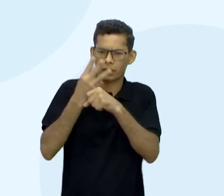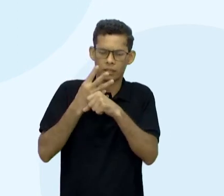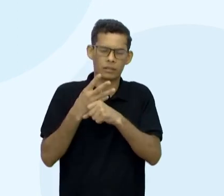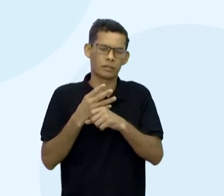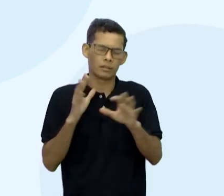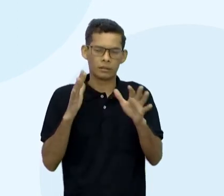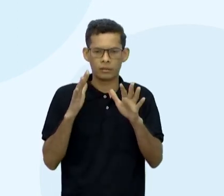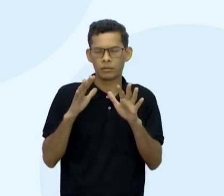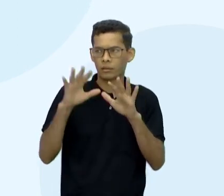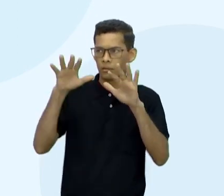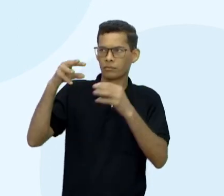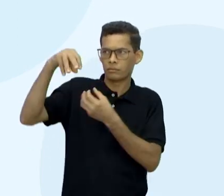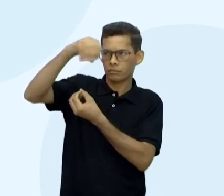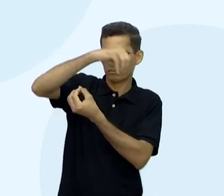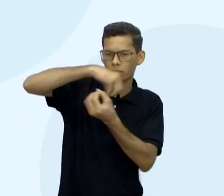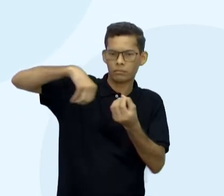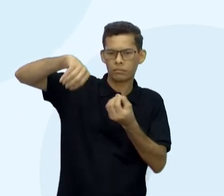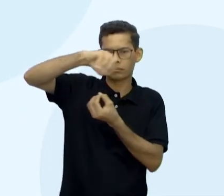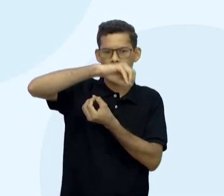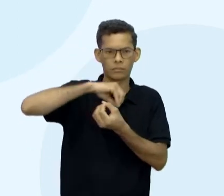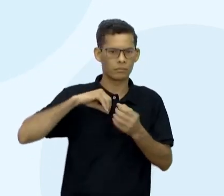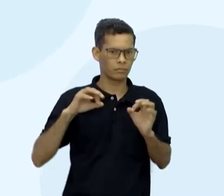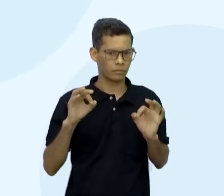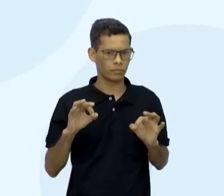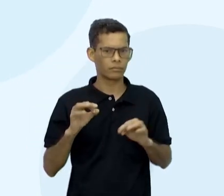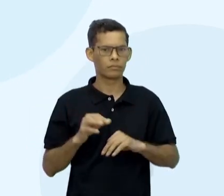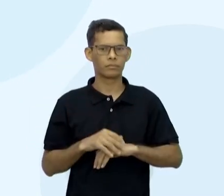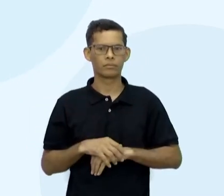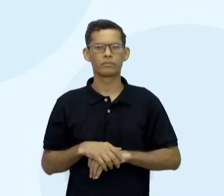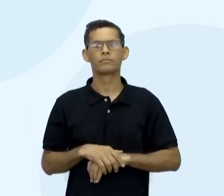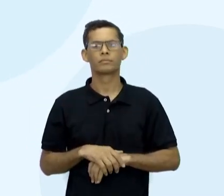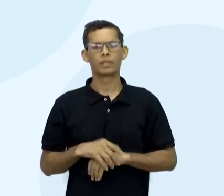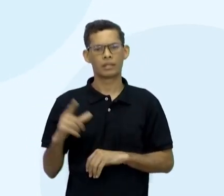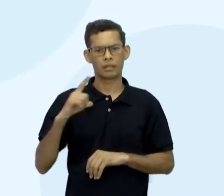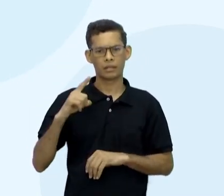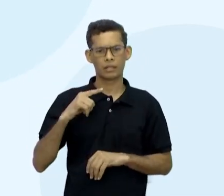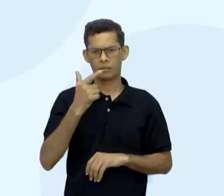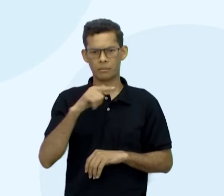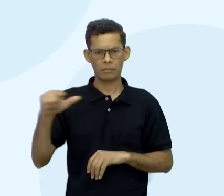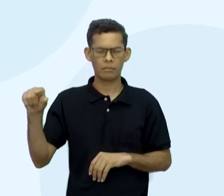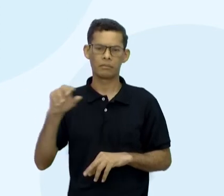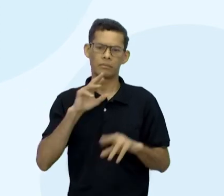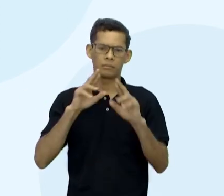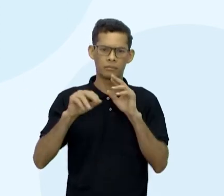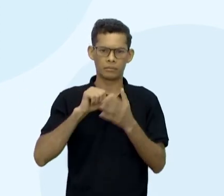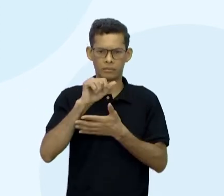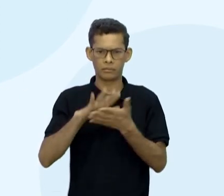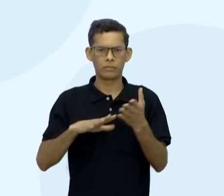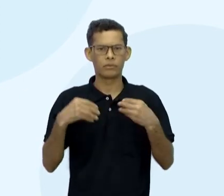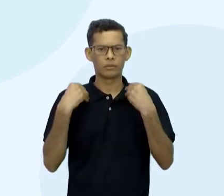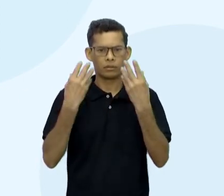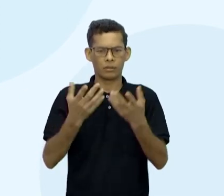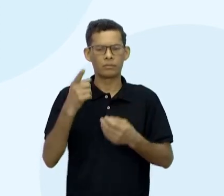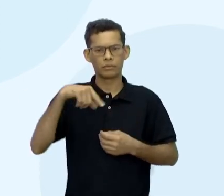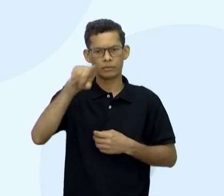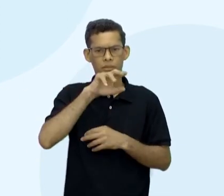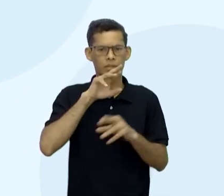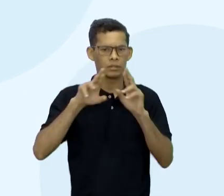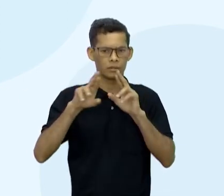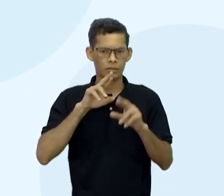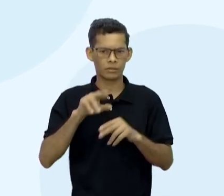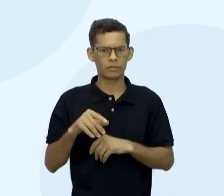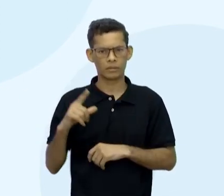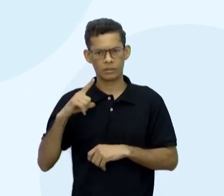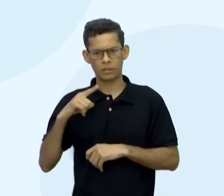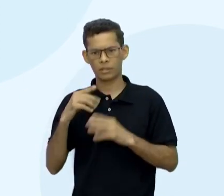orbital. Certo, pessoal? Finalizamos aí. Tem mais exercício aí pra vocês. Tá? Esses dois exercícios para vocês resolverem aí. Aqui está resolvido.